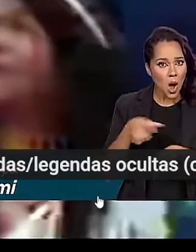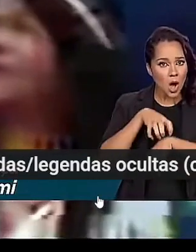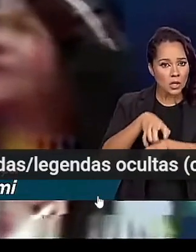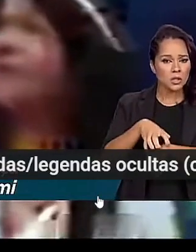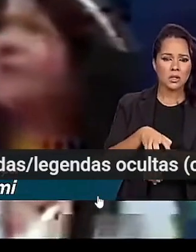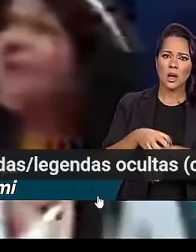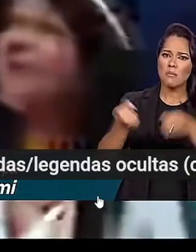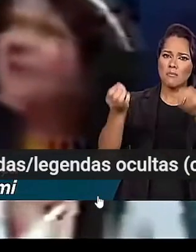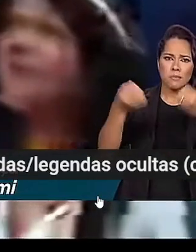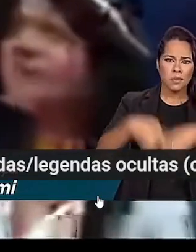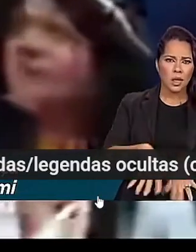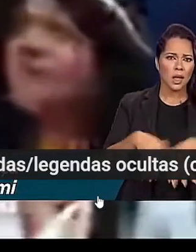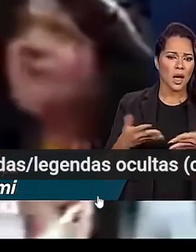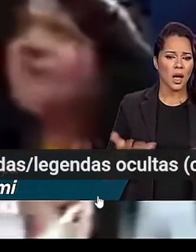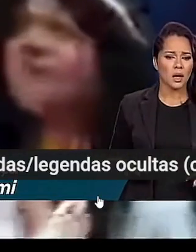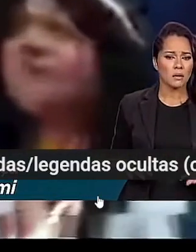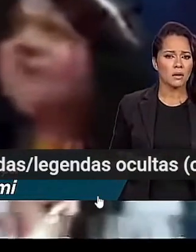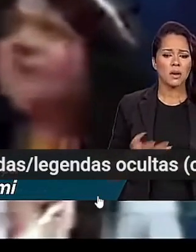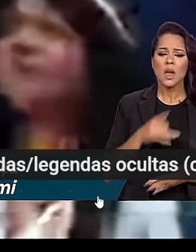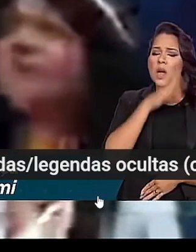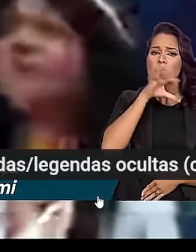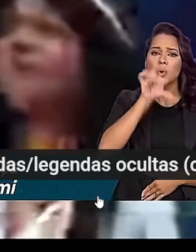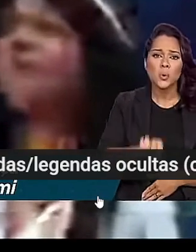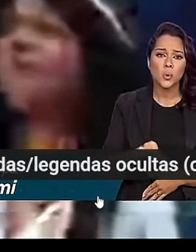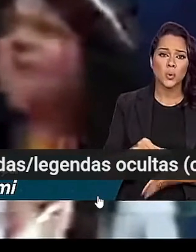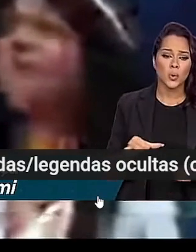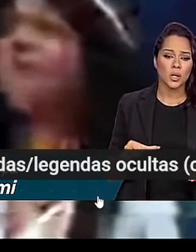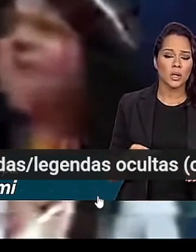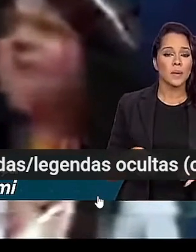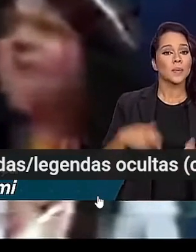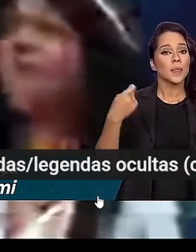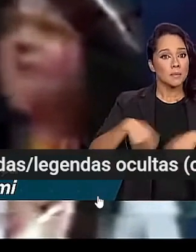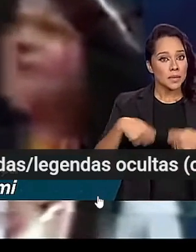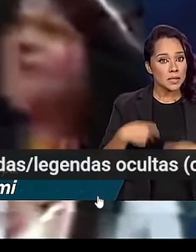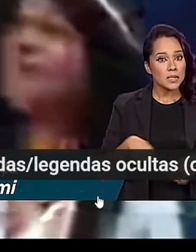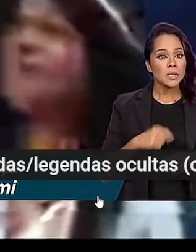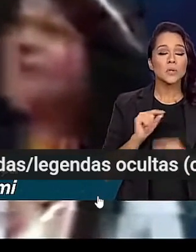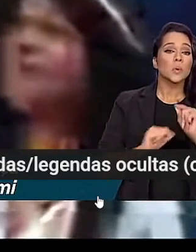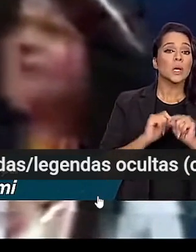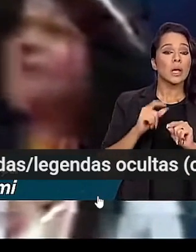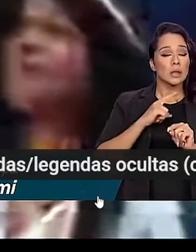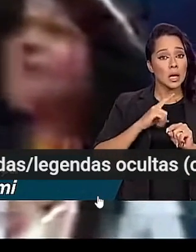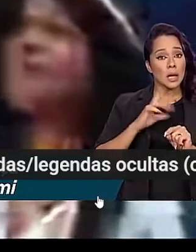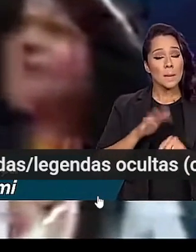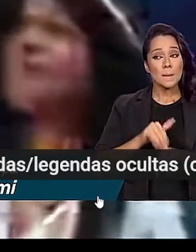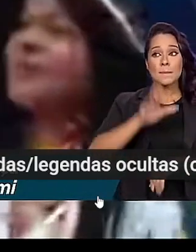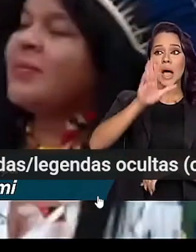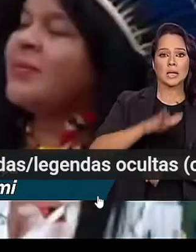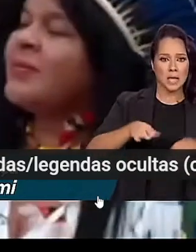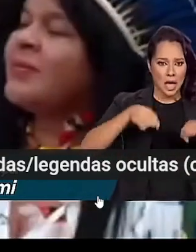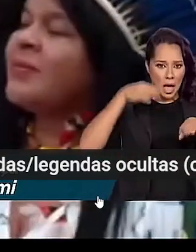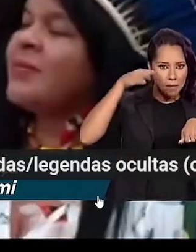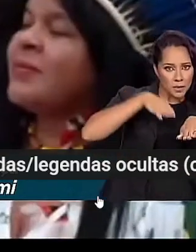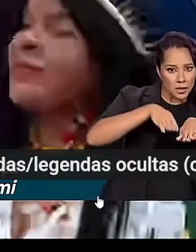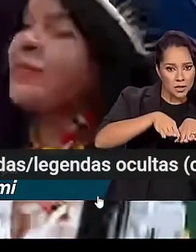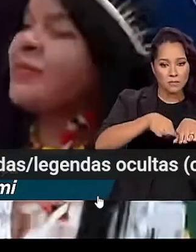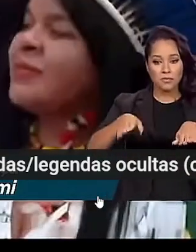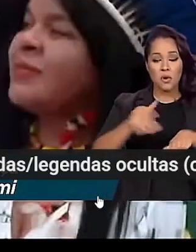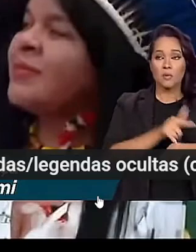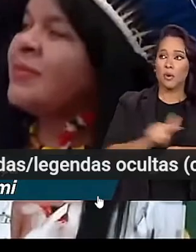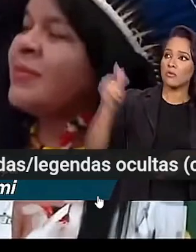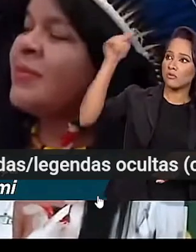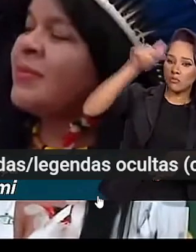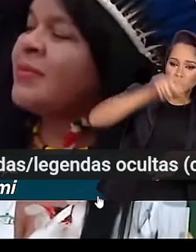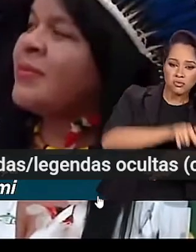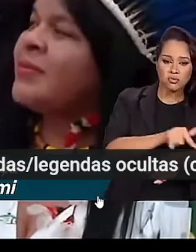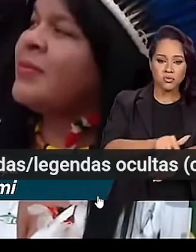imagens do presidente Lula lá na terra Yanomami, né? Dos nossos irmãos brasileiros,